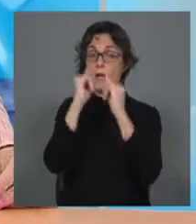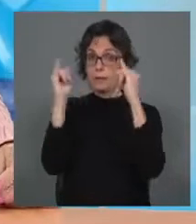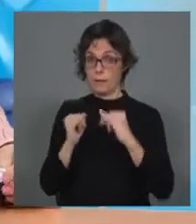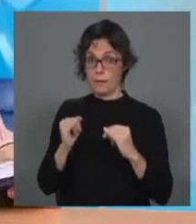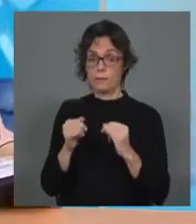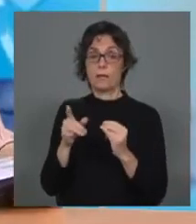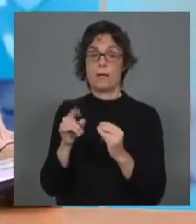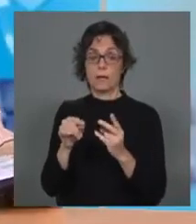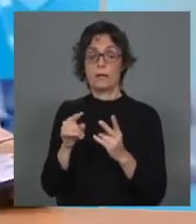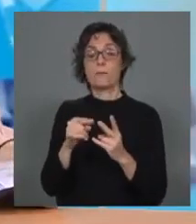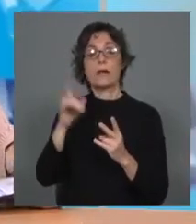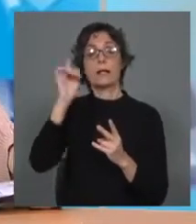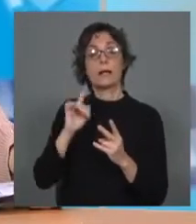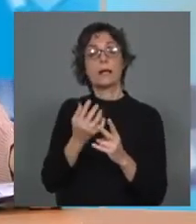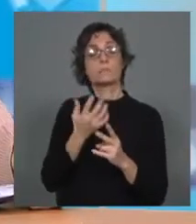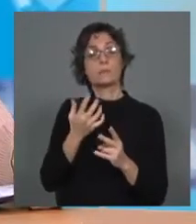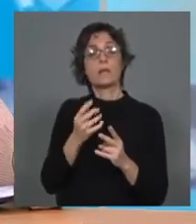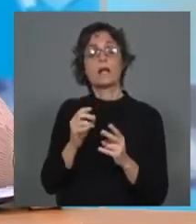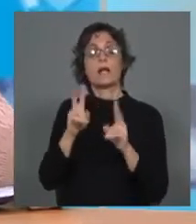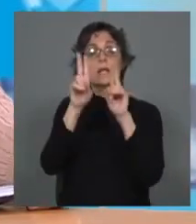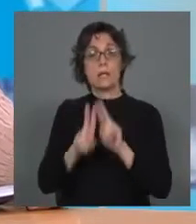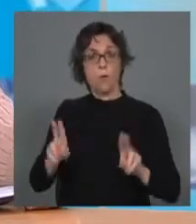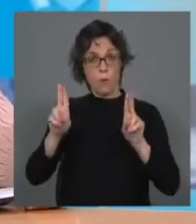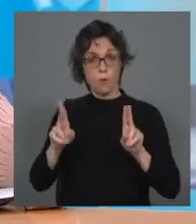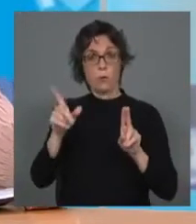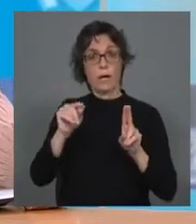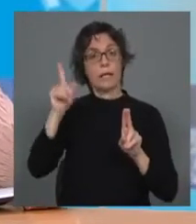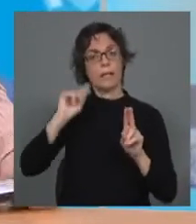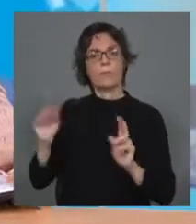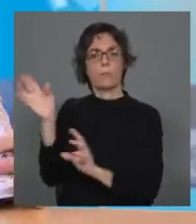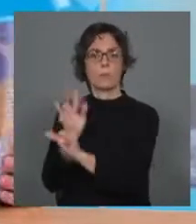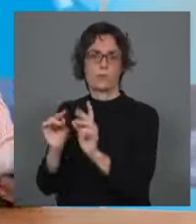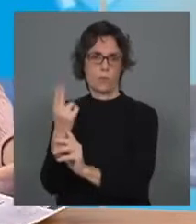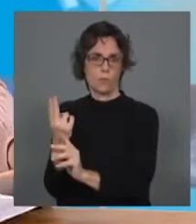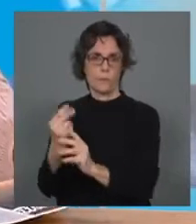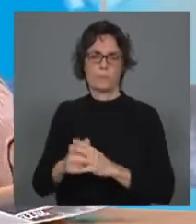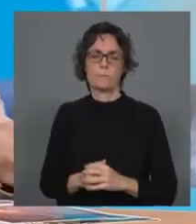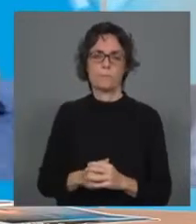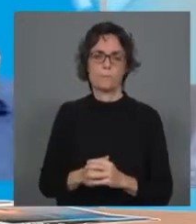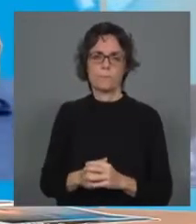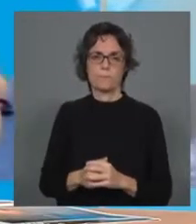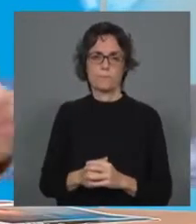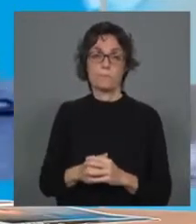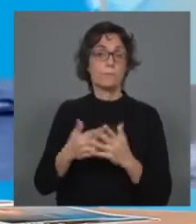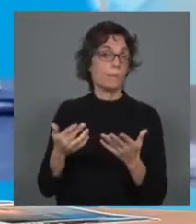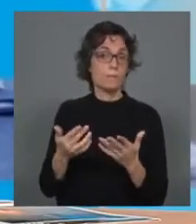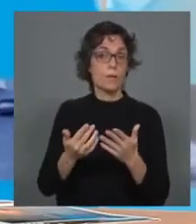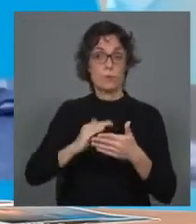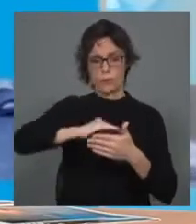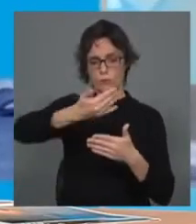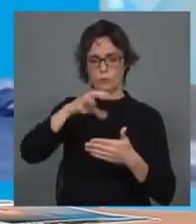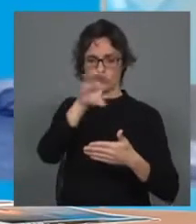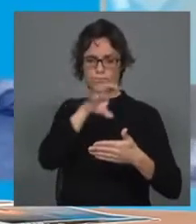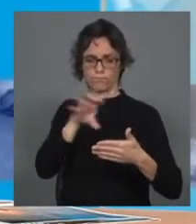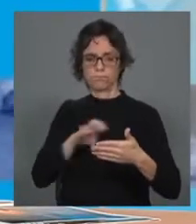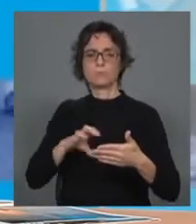e também as efemérides da ONU e também da União Europeia. Então, tudo isso já colocado nesse